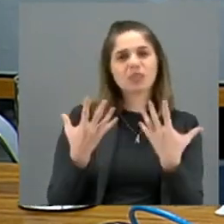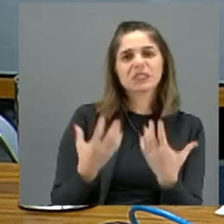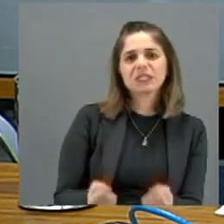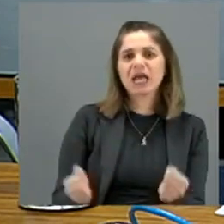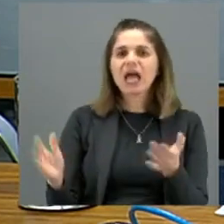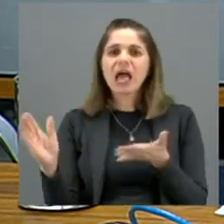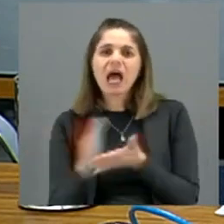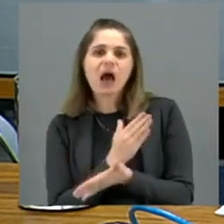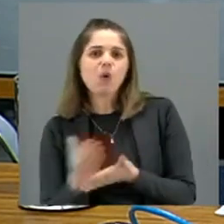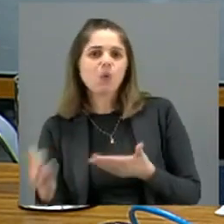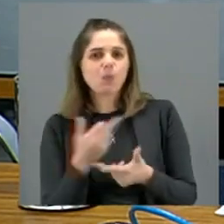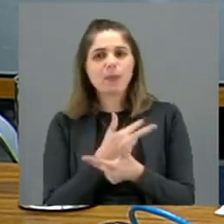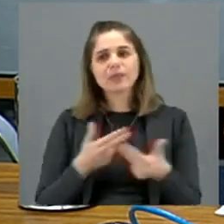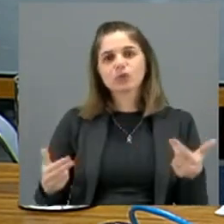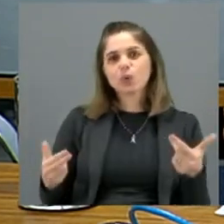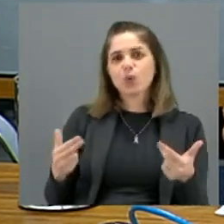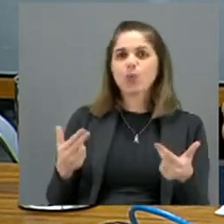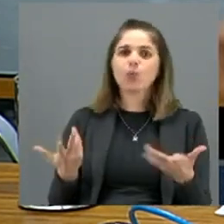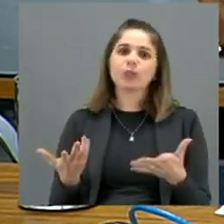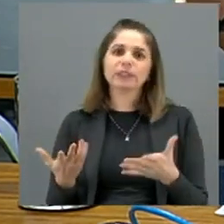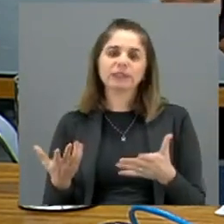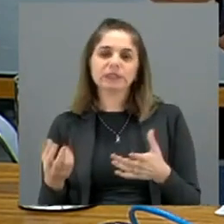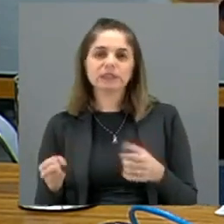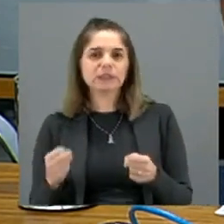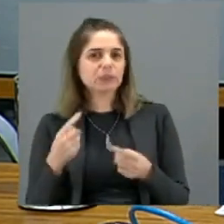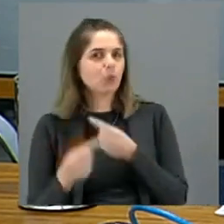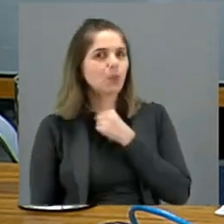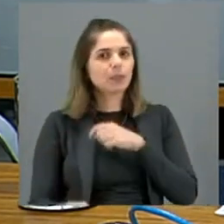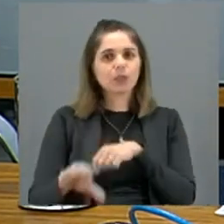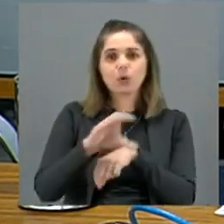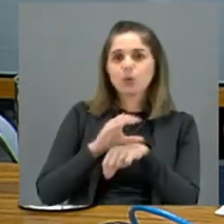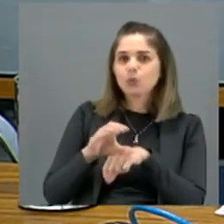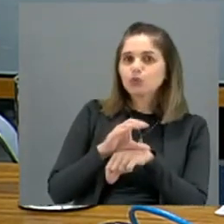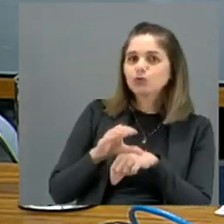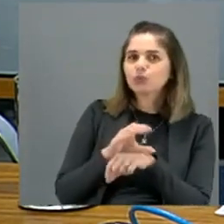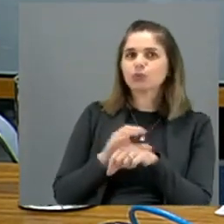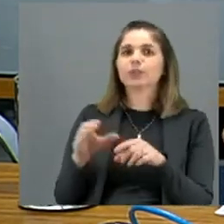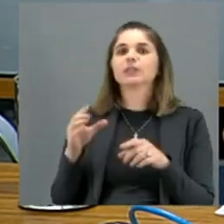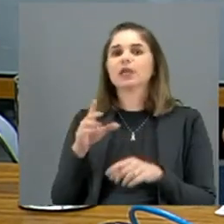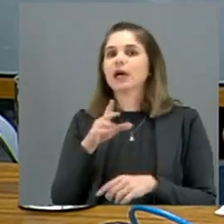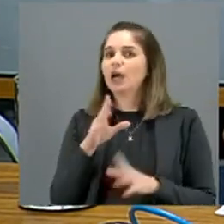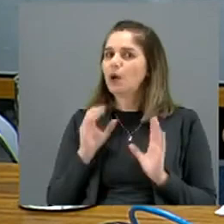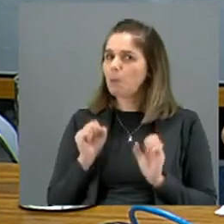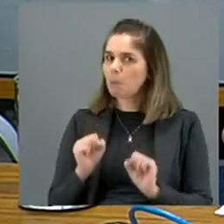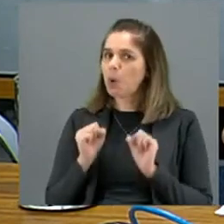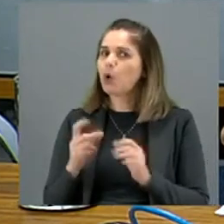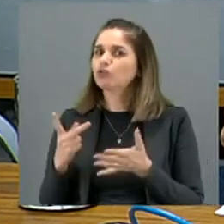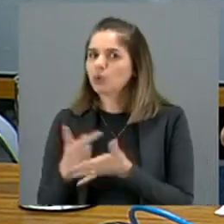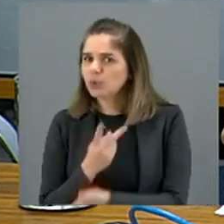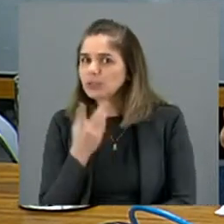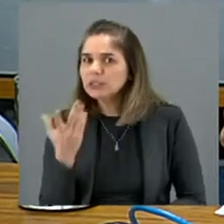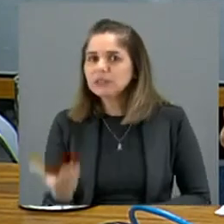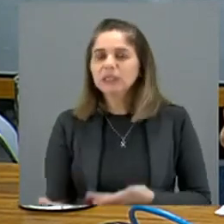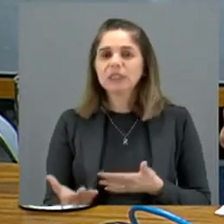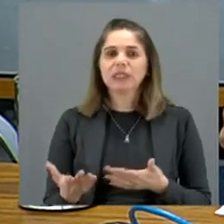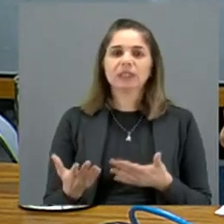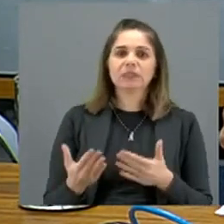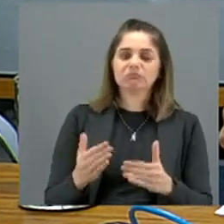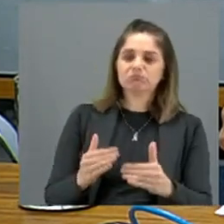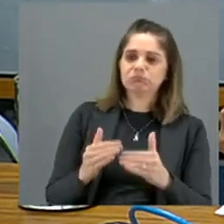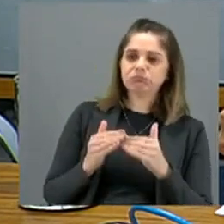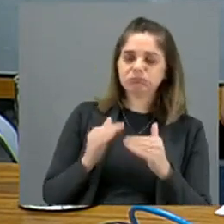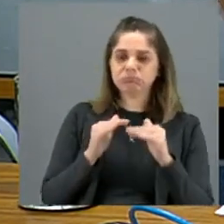pétreas foram feridas, não é? A gente pode receber essa rebordosa pelo peito, a gente pode receber essa